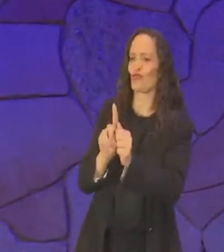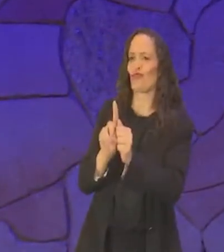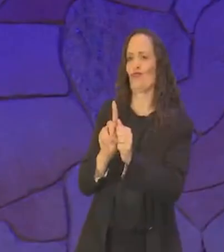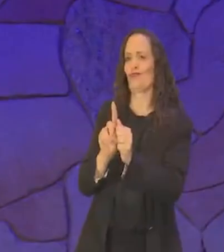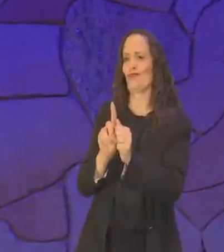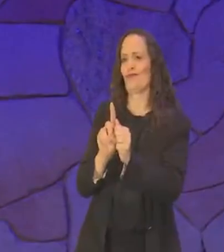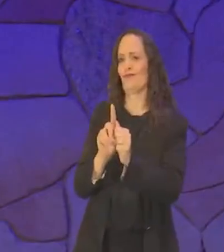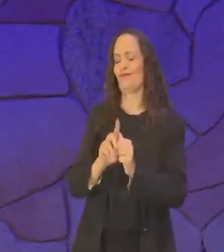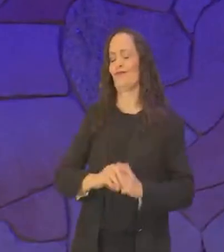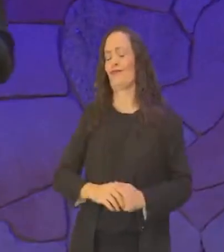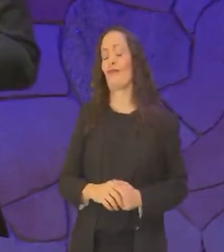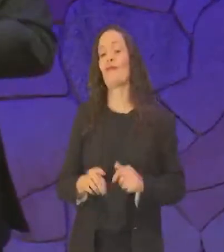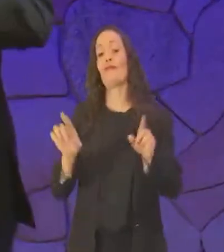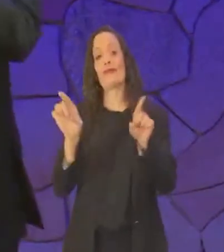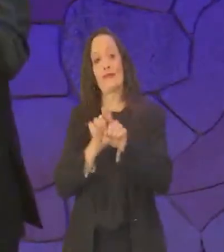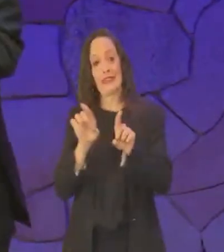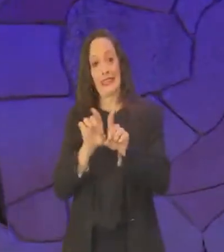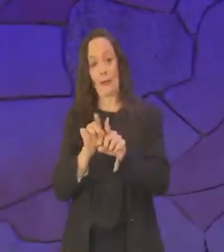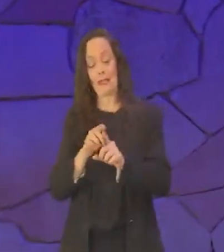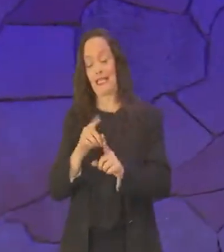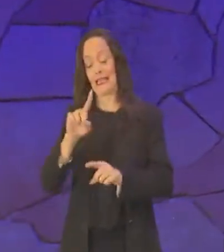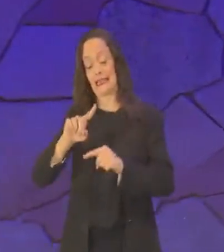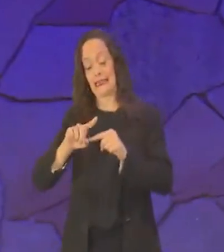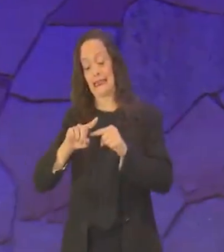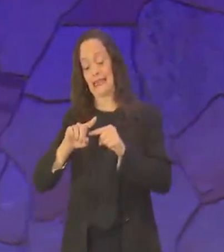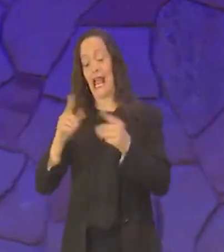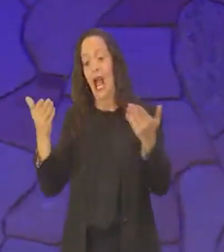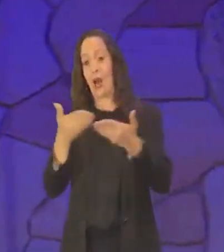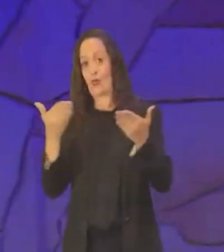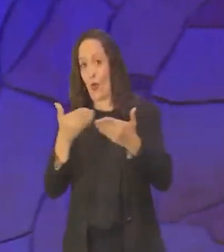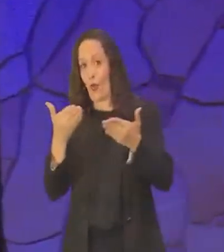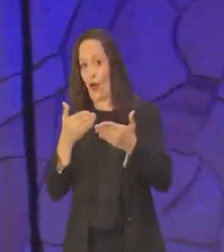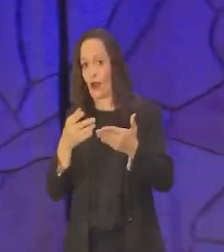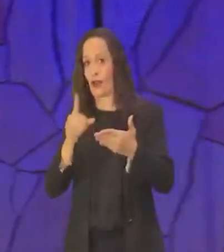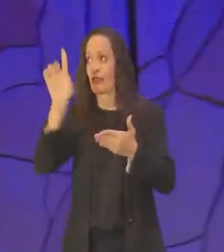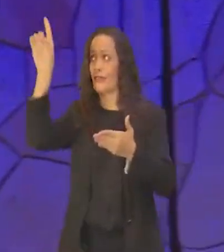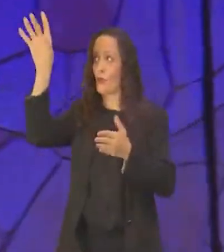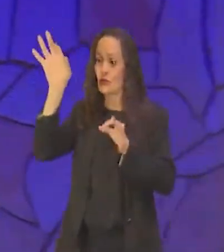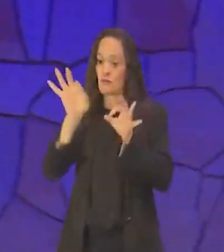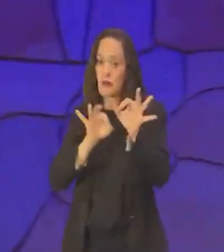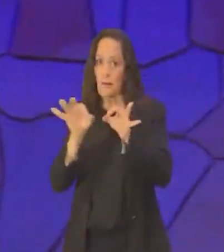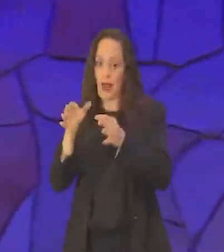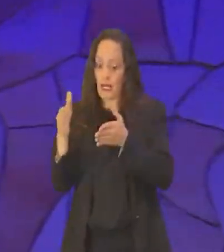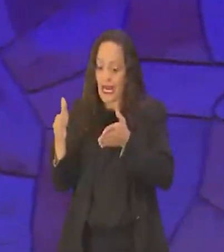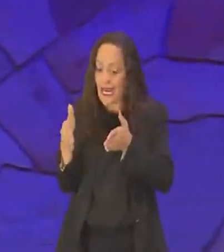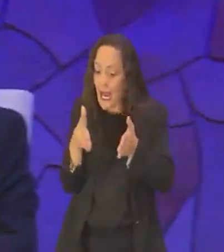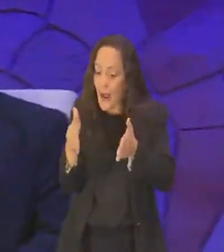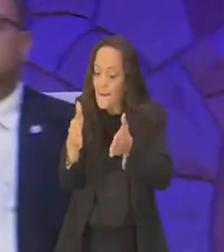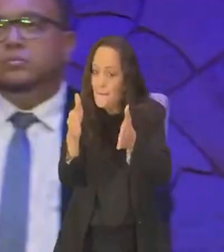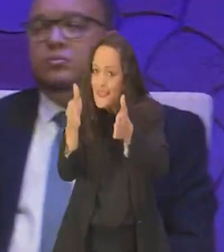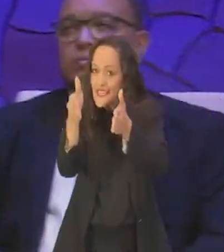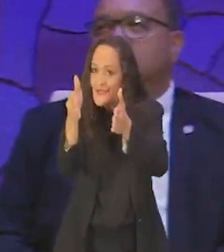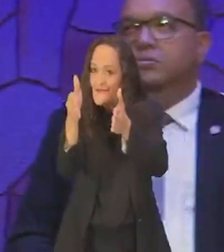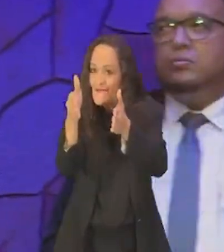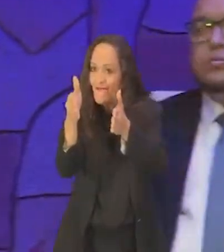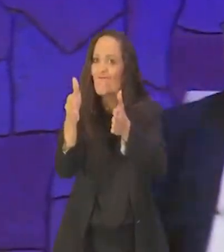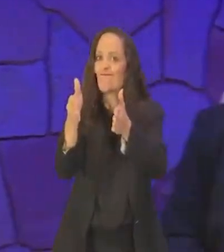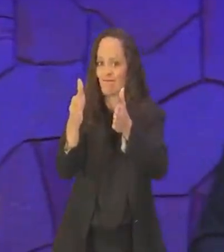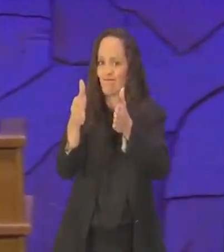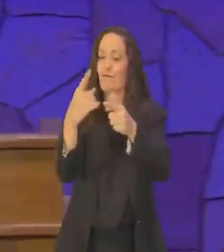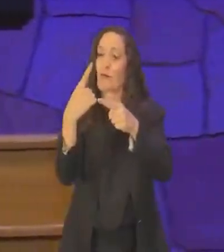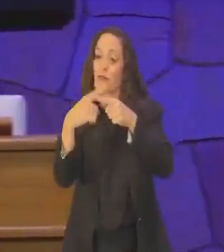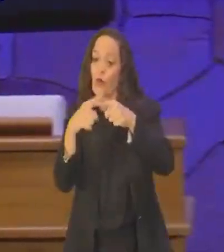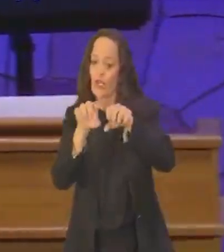proteger. Depois que o Senhor agora tem um caminho, um propósito para aquele caminho, porque um